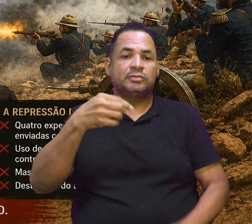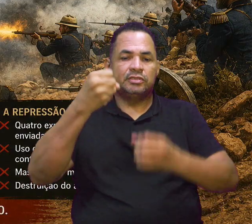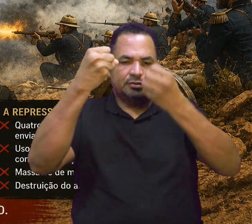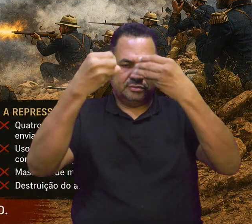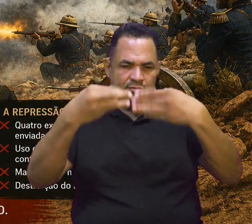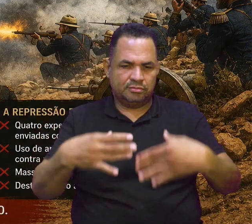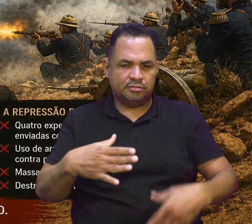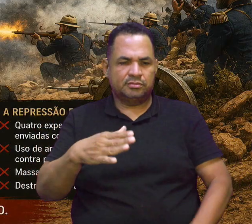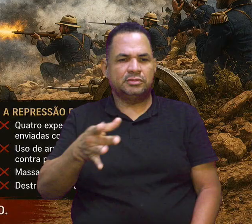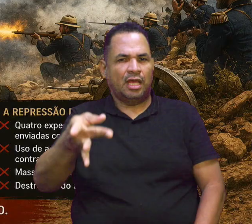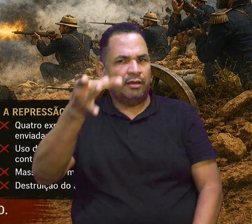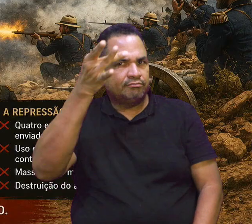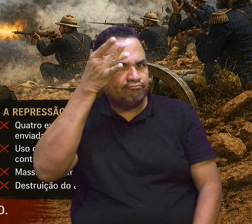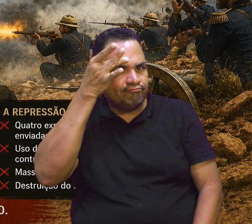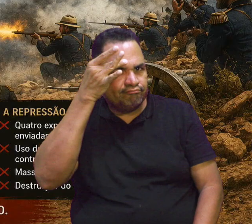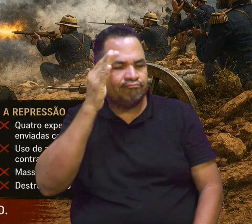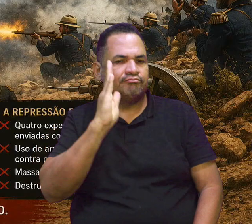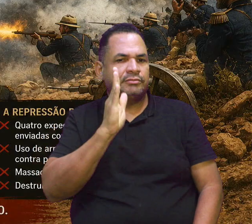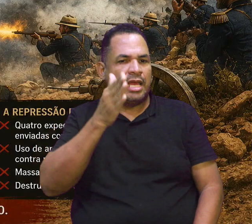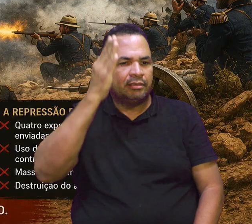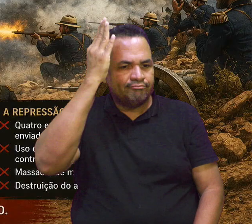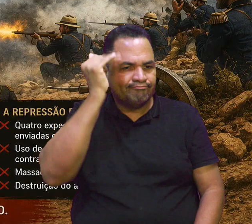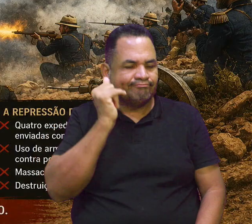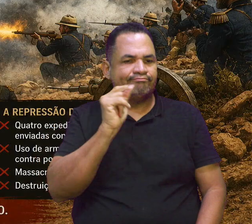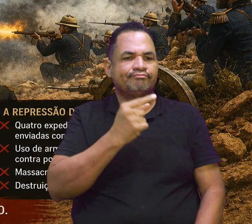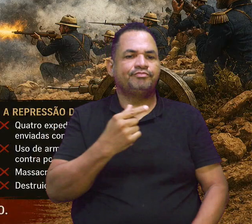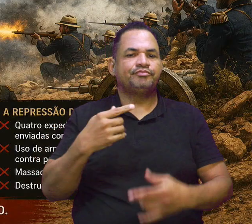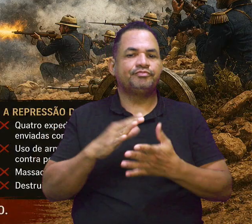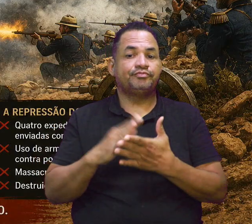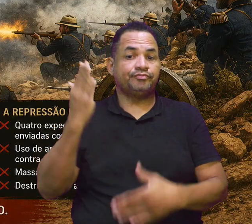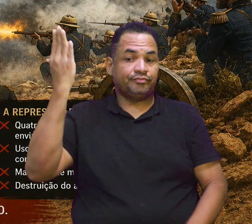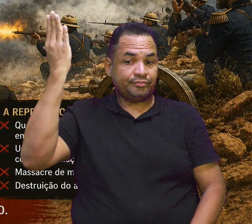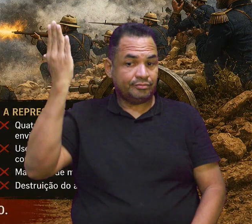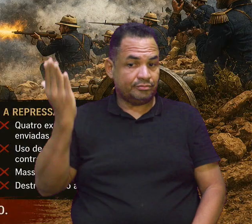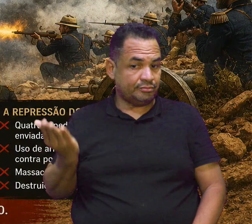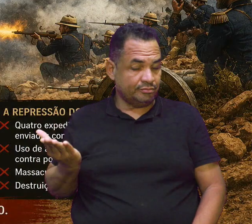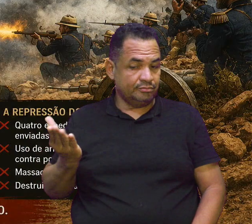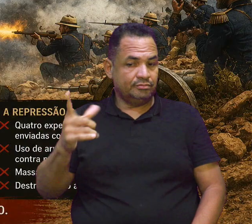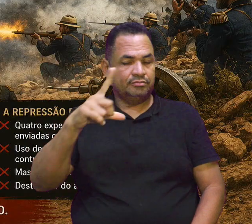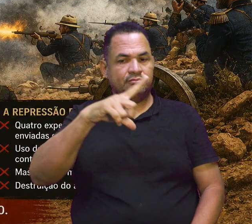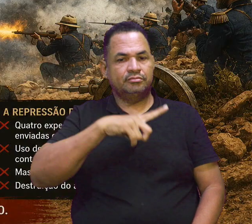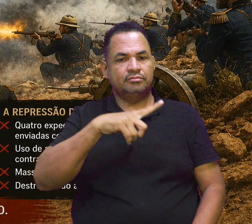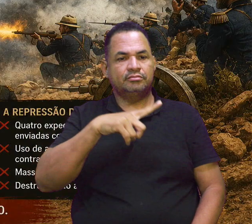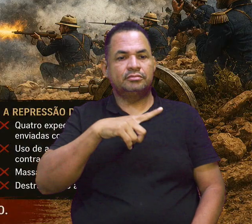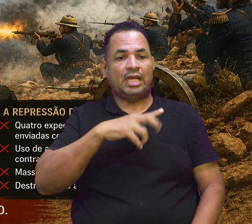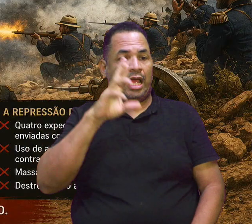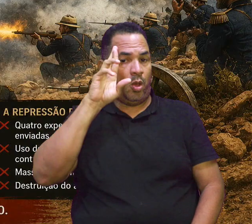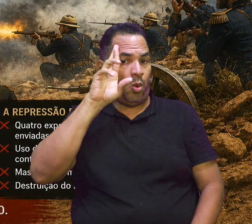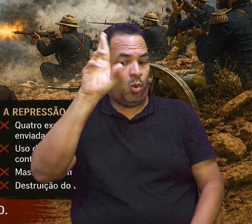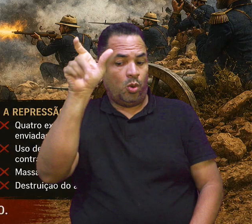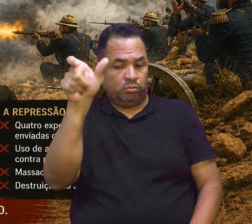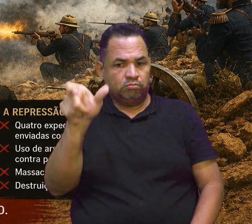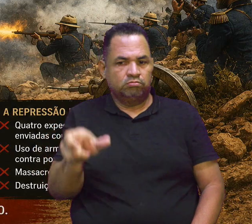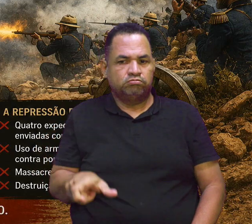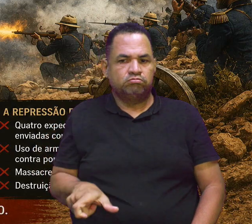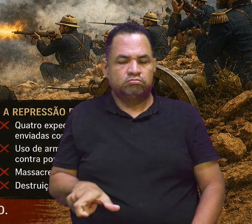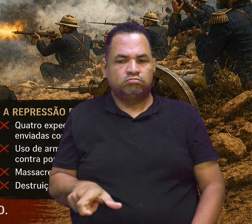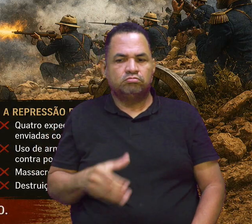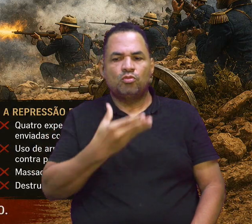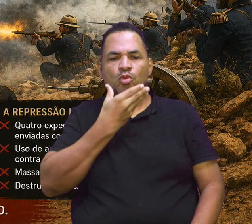fica sabendo que na Guerra de Canudos nós vamos ter um líder e esse líder vai ser